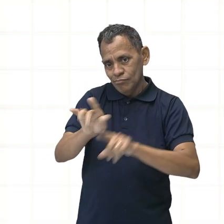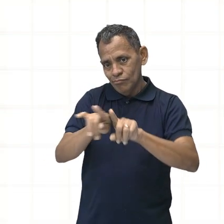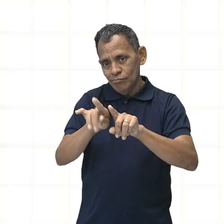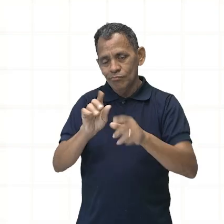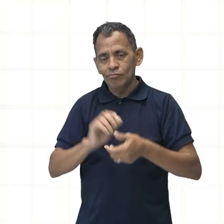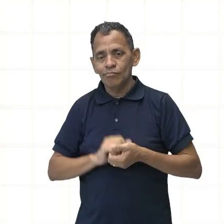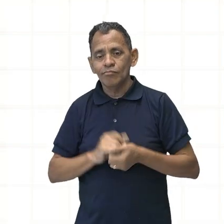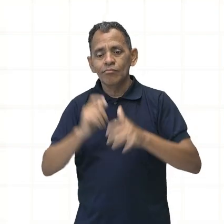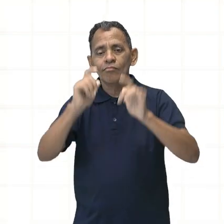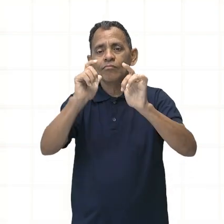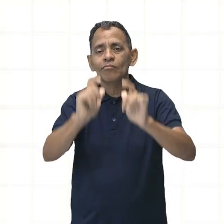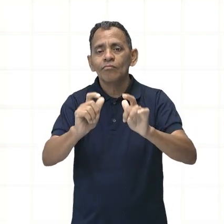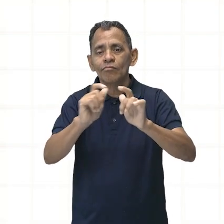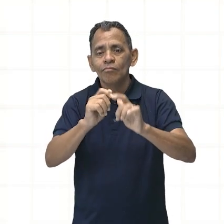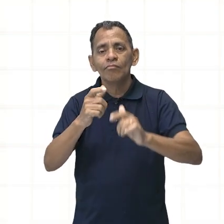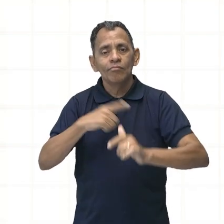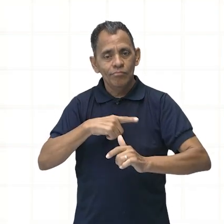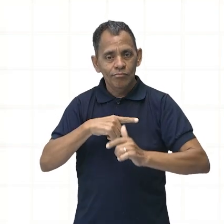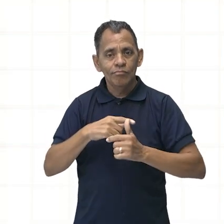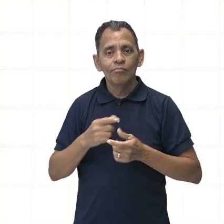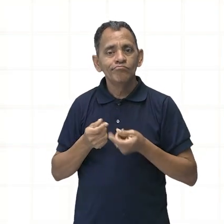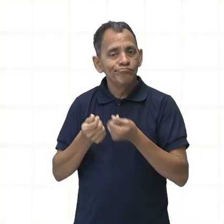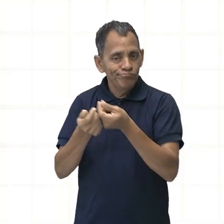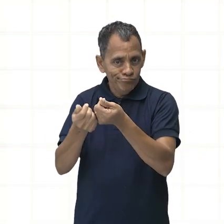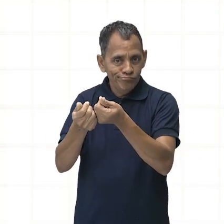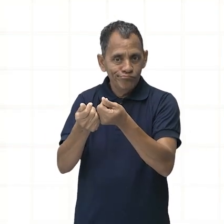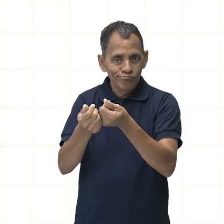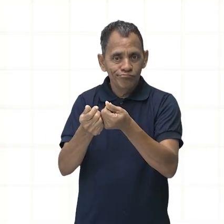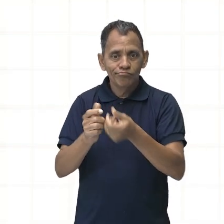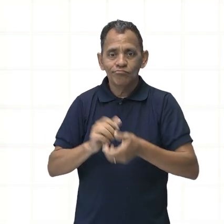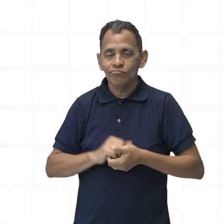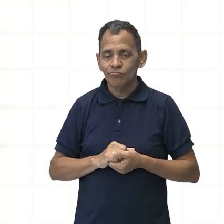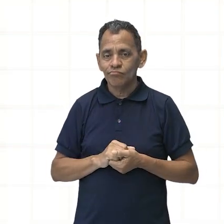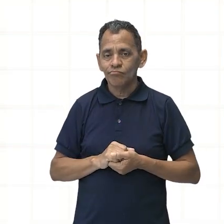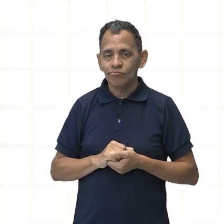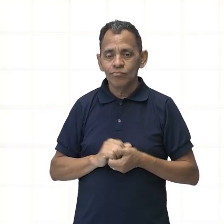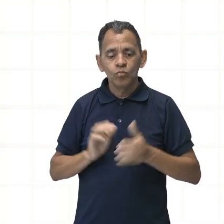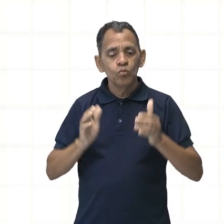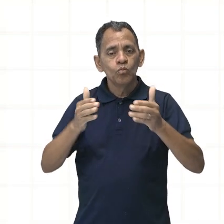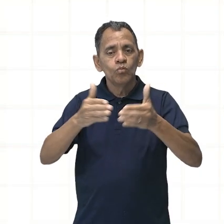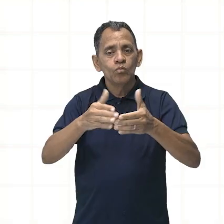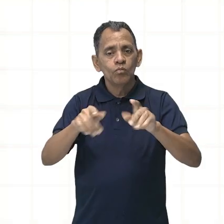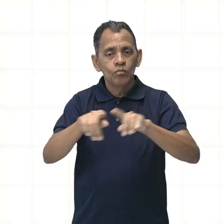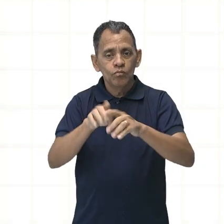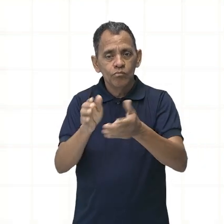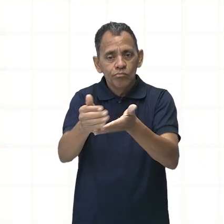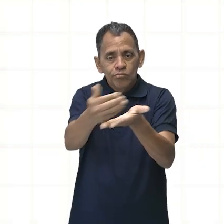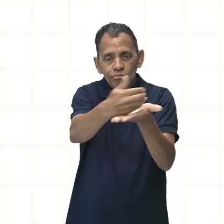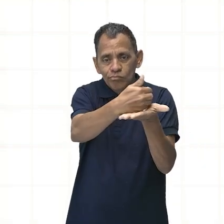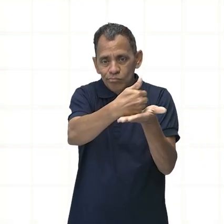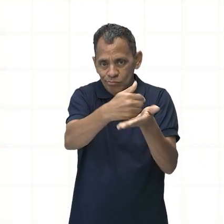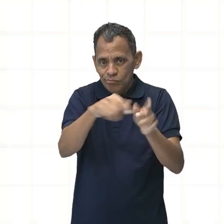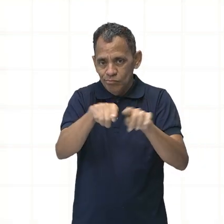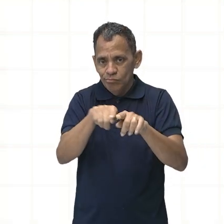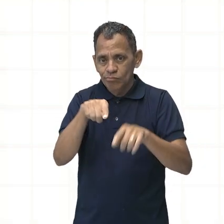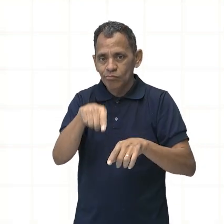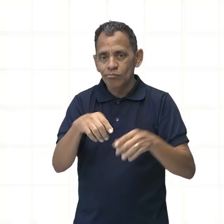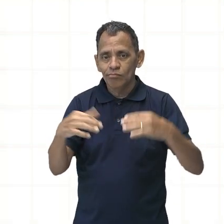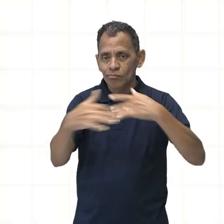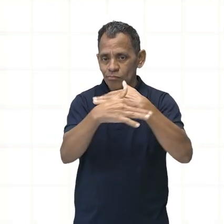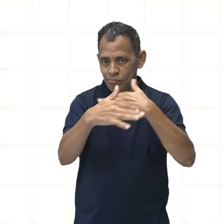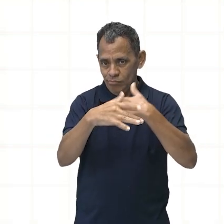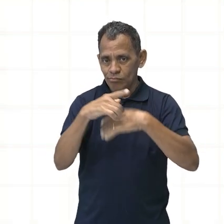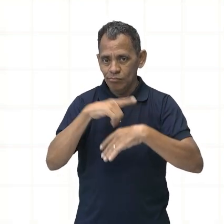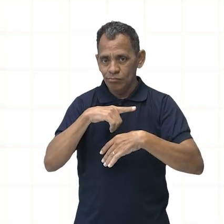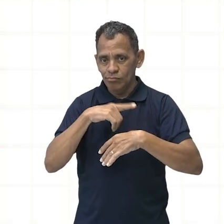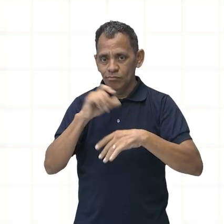é onde está o capital produtivo, por assim dizer, se concentra ali nas cidades, certo? E a gente tem cidades